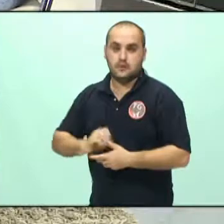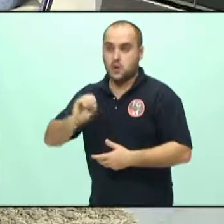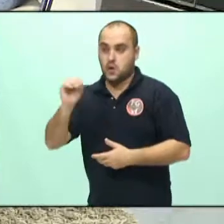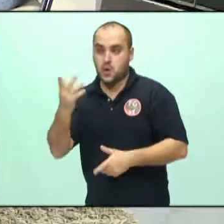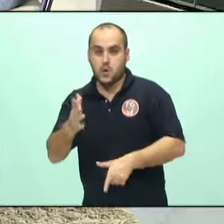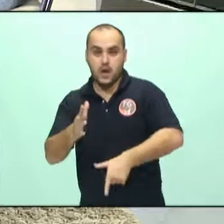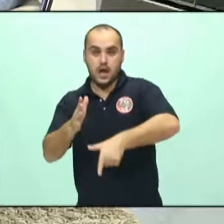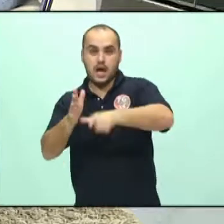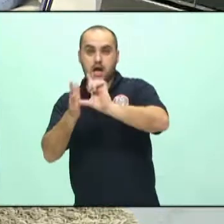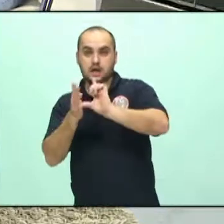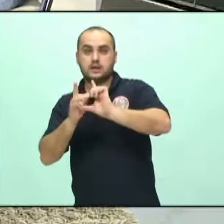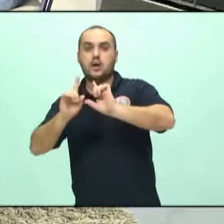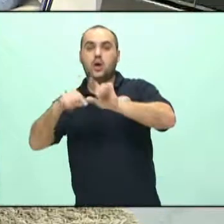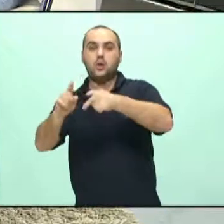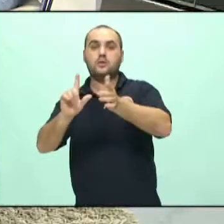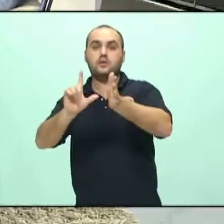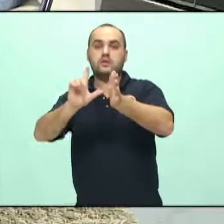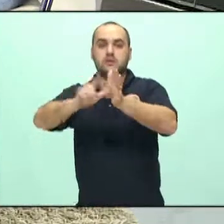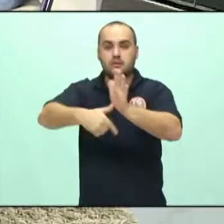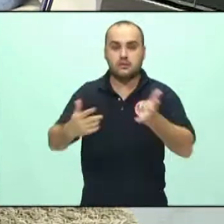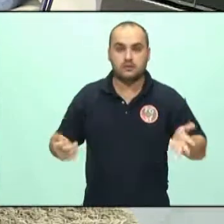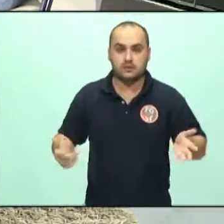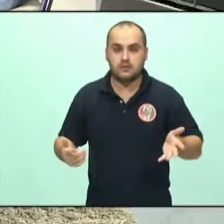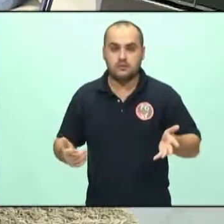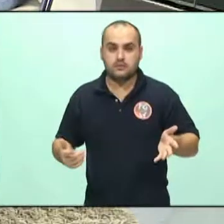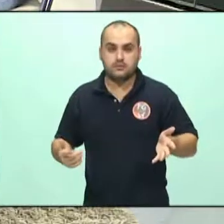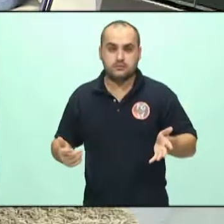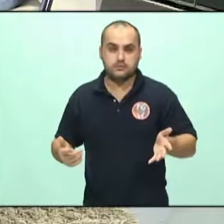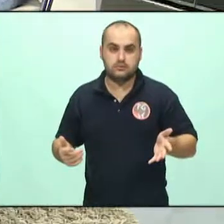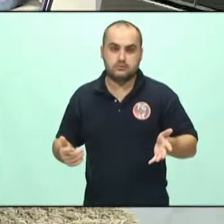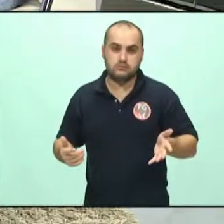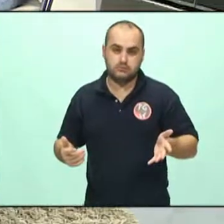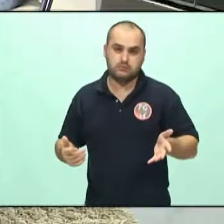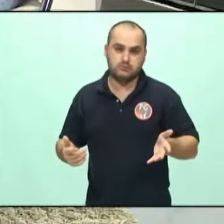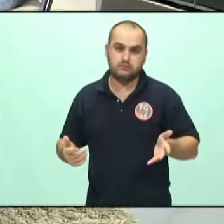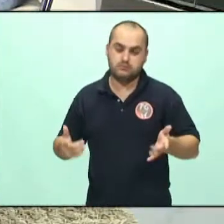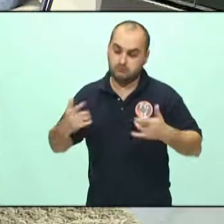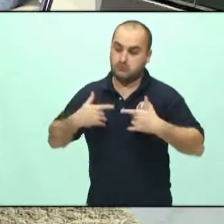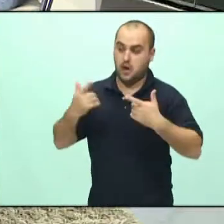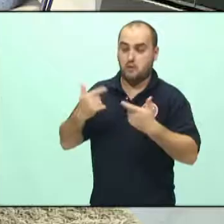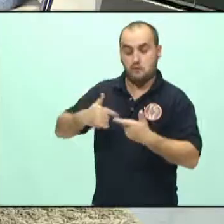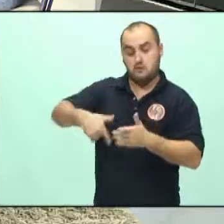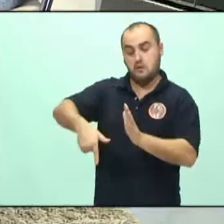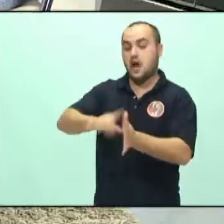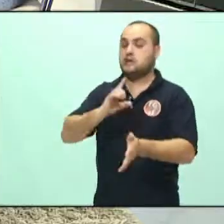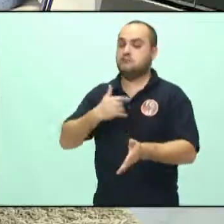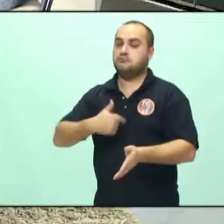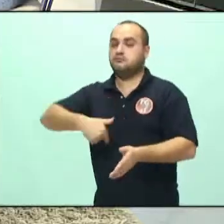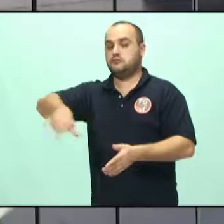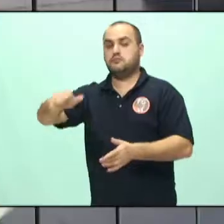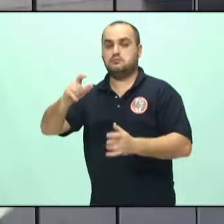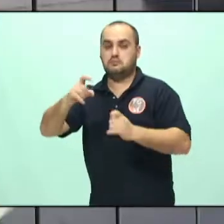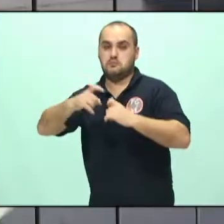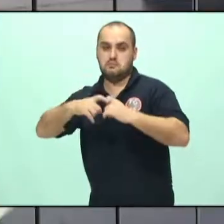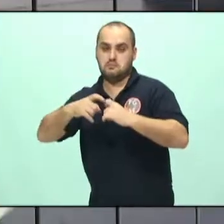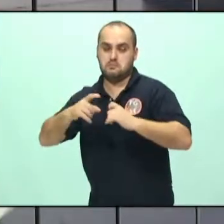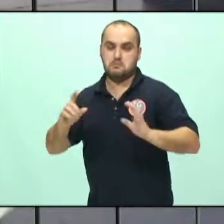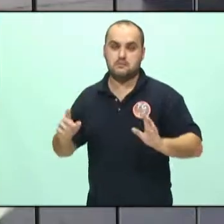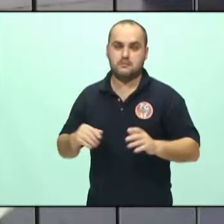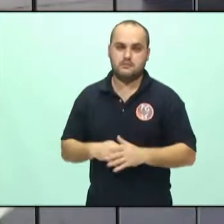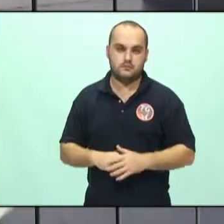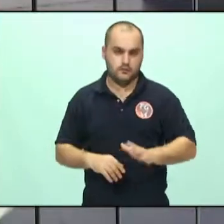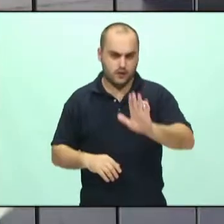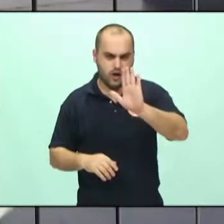está arrombado, né? Então, se tu não vai por bem, tu vai por mal. Então, eu prefiro ir por bem. É igual, mas pensa assim, ó um